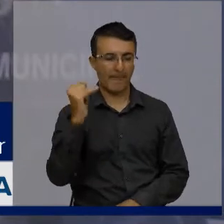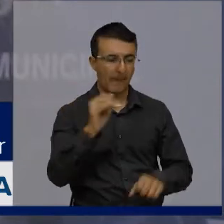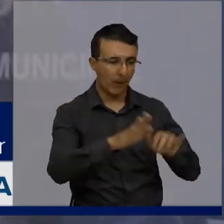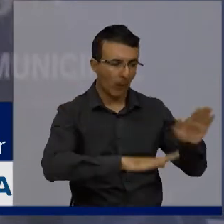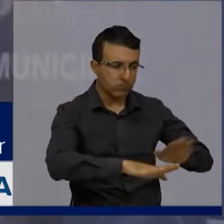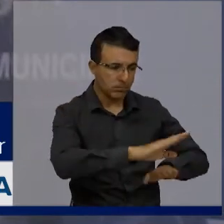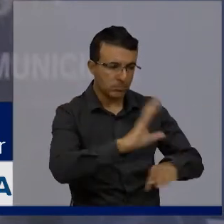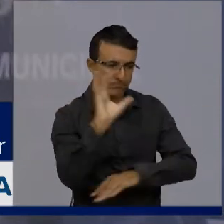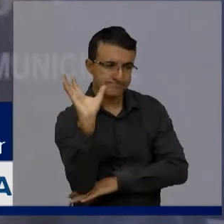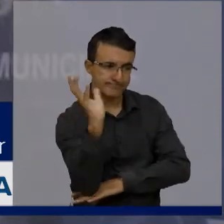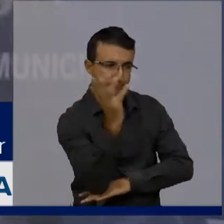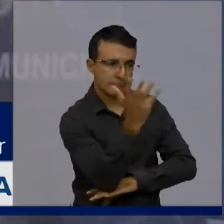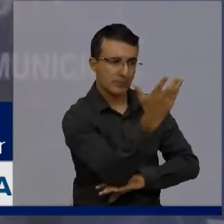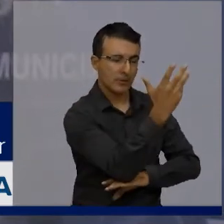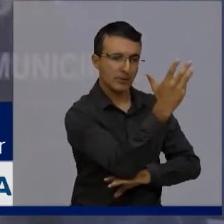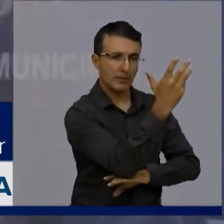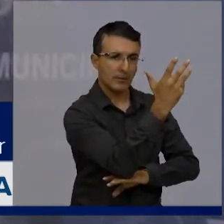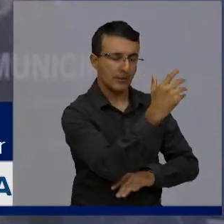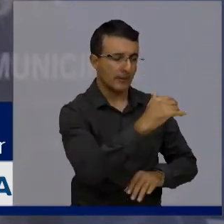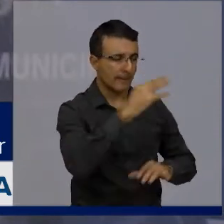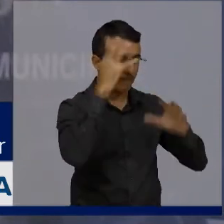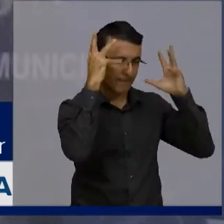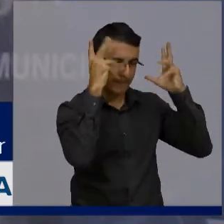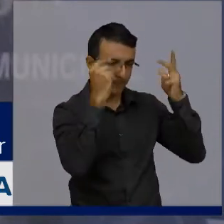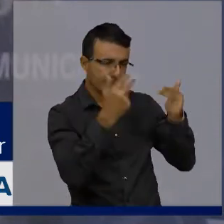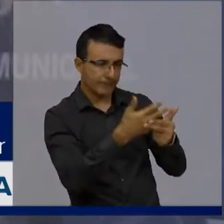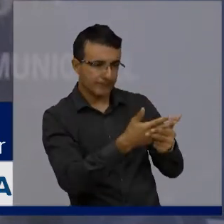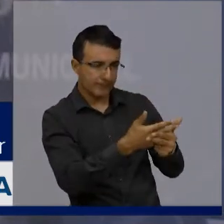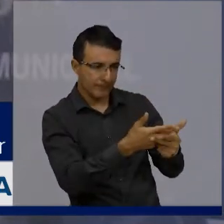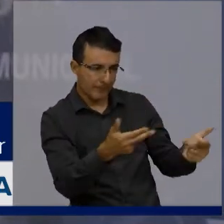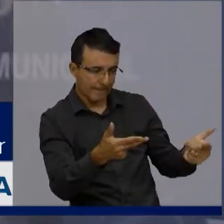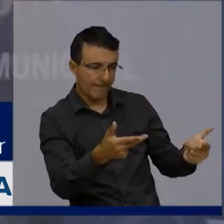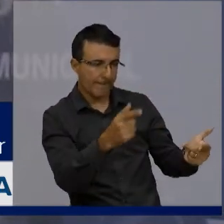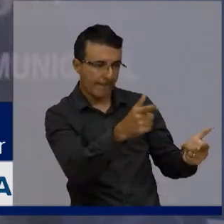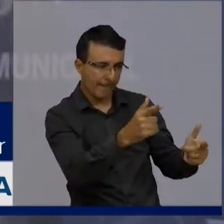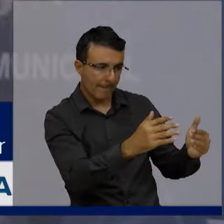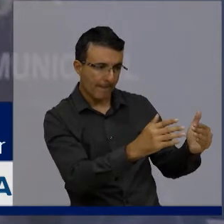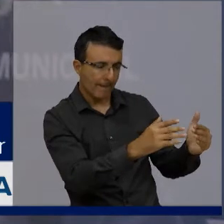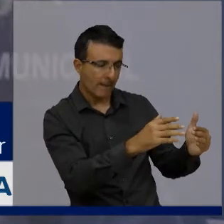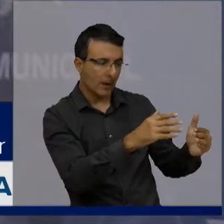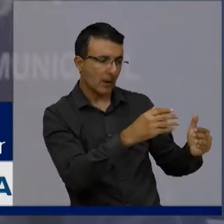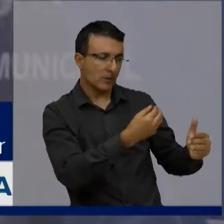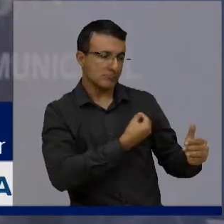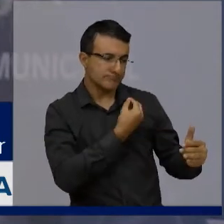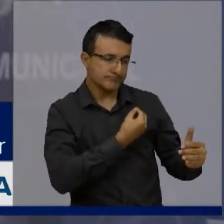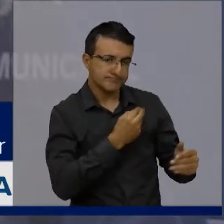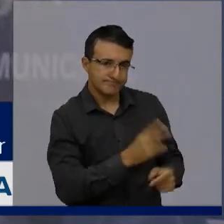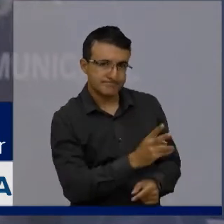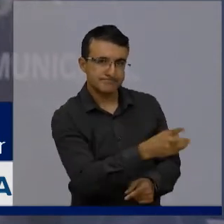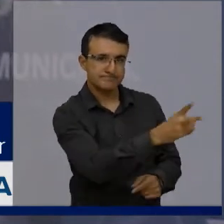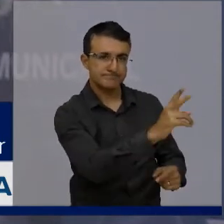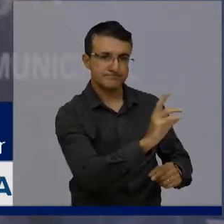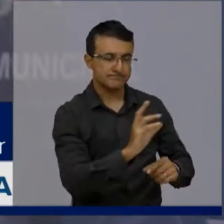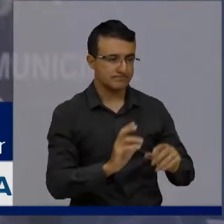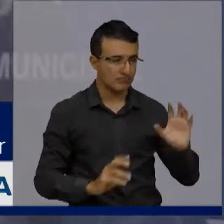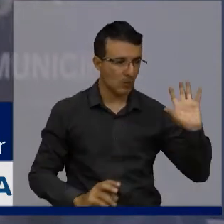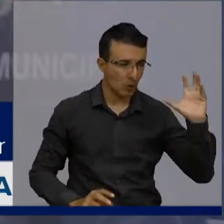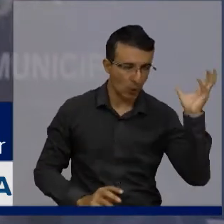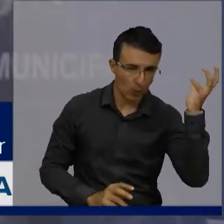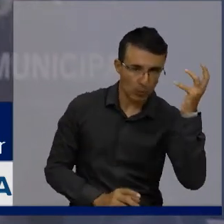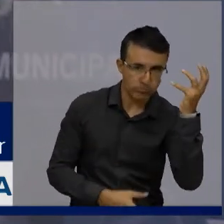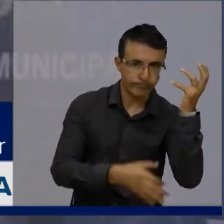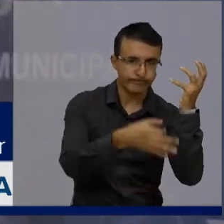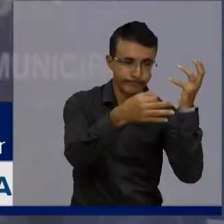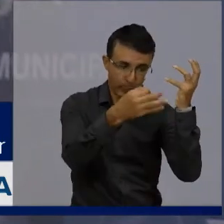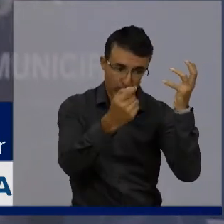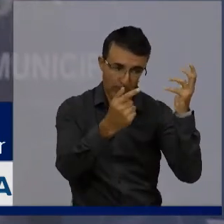do meio ambiente e também dizer não a essa venda de animais silvestres, porque já foi comprovado,